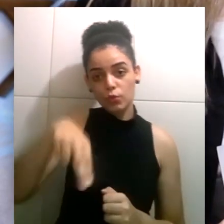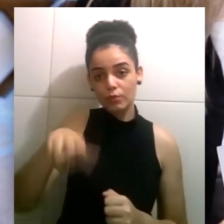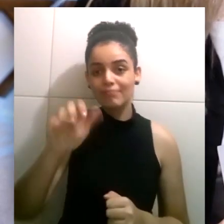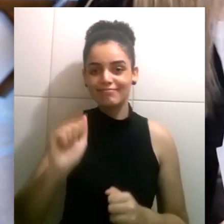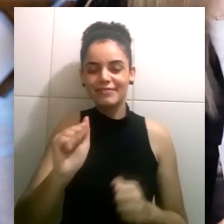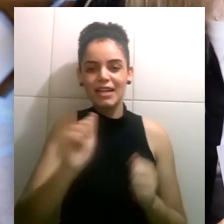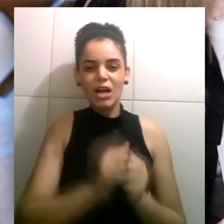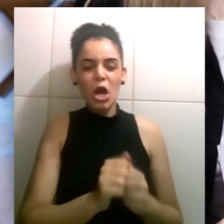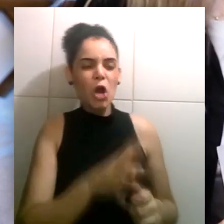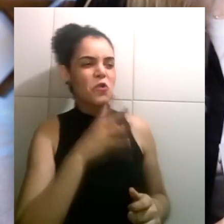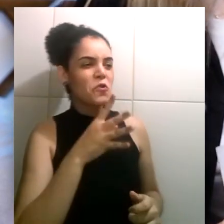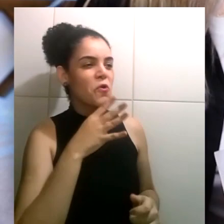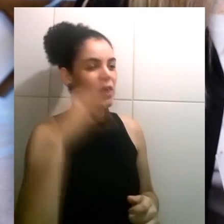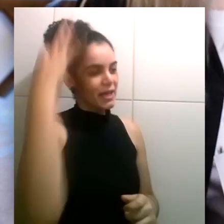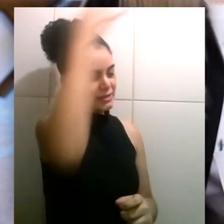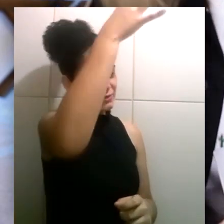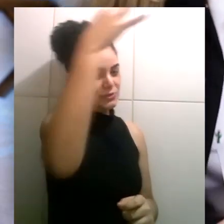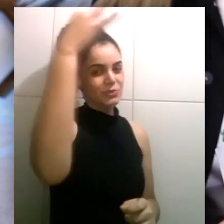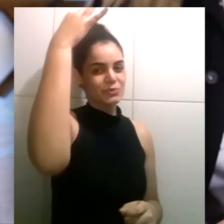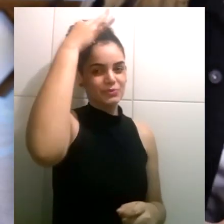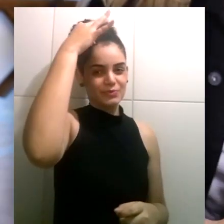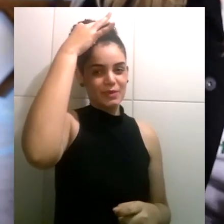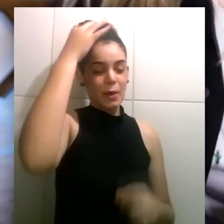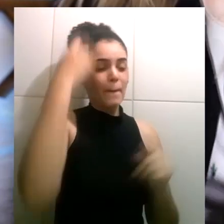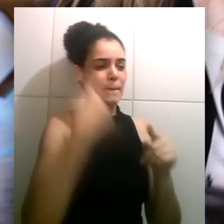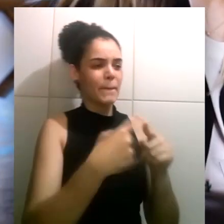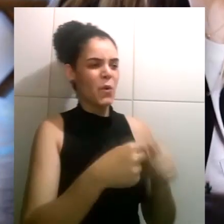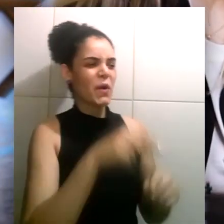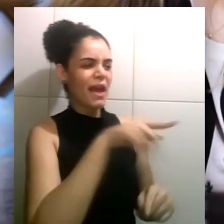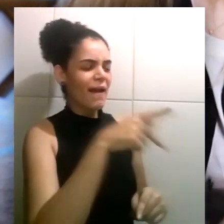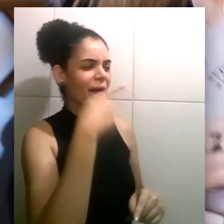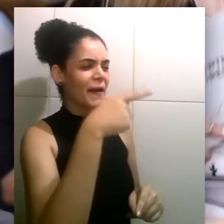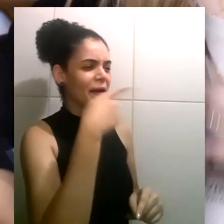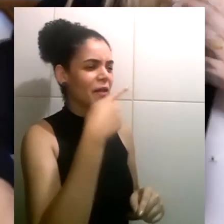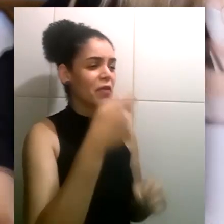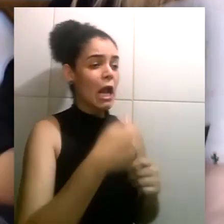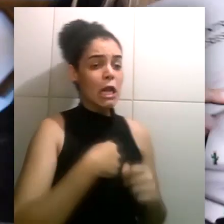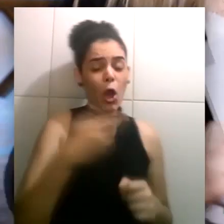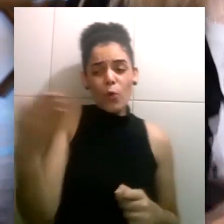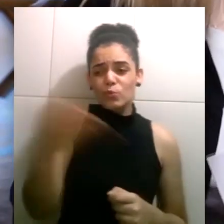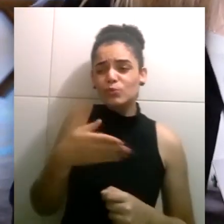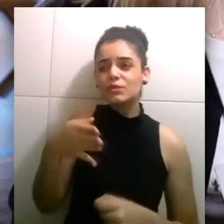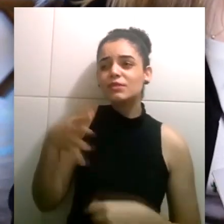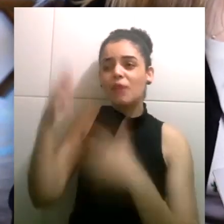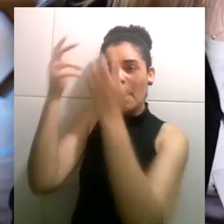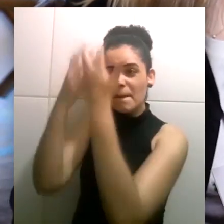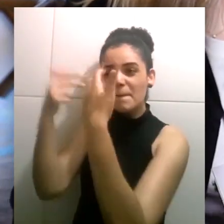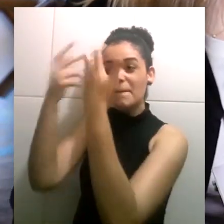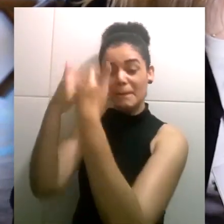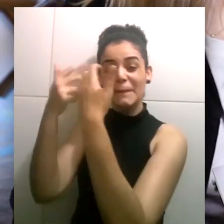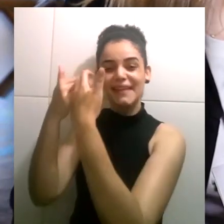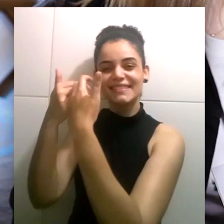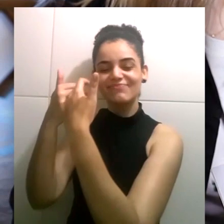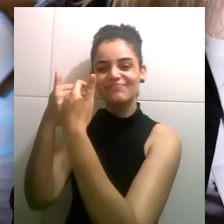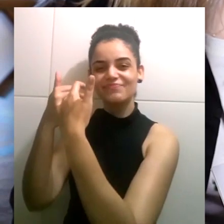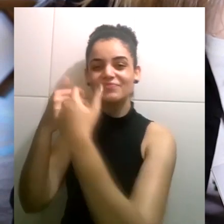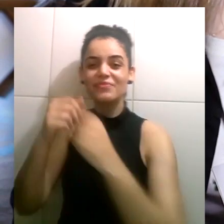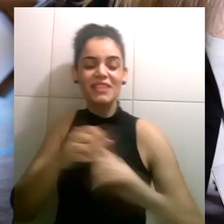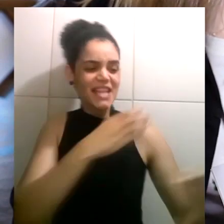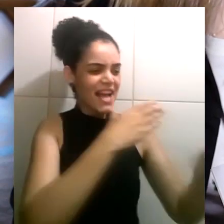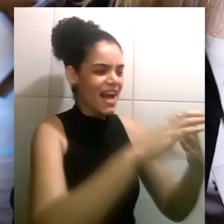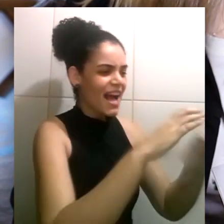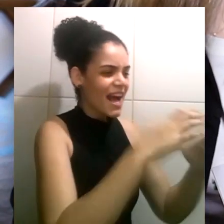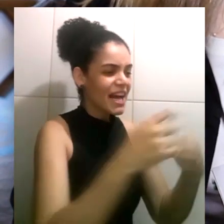nosso espírito. Porque ela vai falar uma coisa e eu tô pensando, né? Eu vou falar uma coisa, eu vou cantar uma coisa, ela